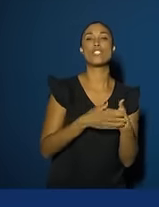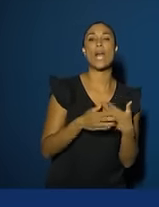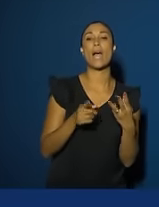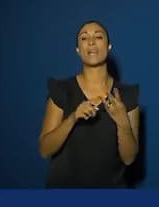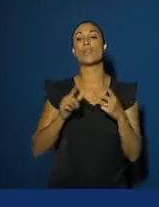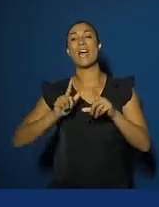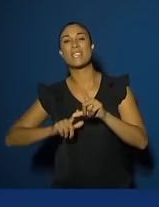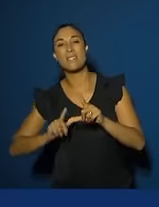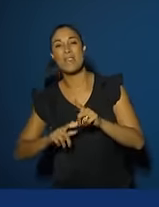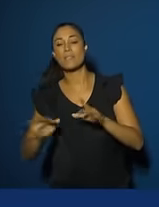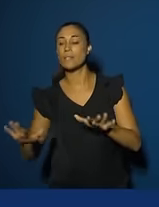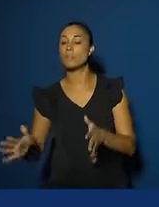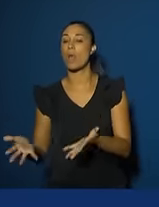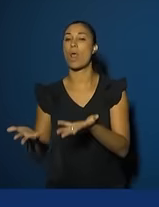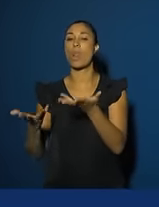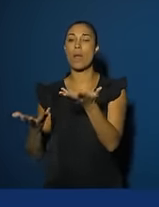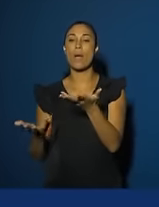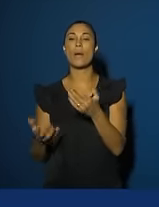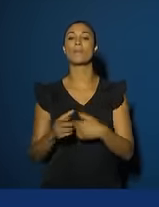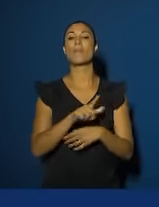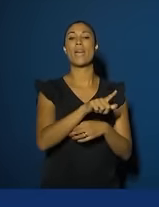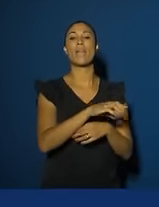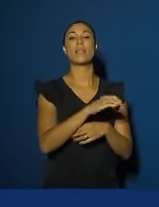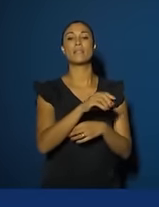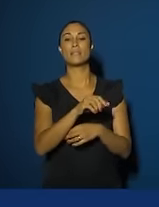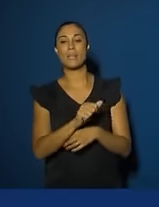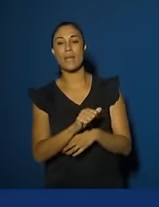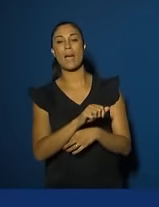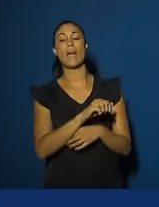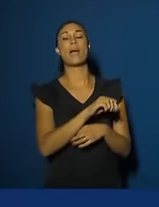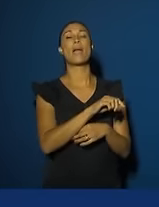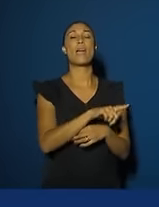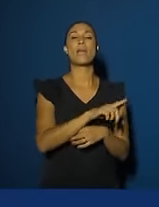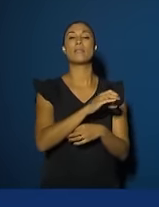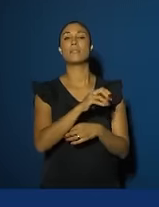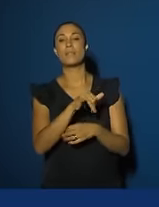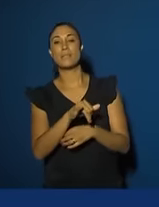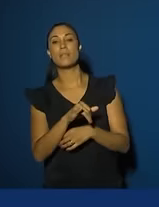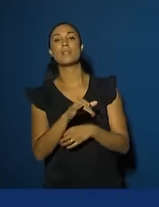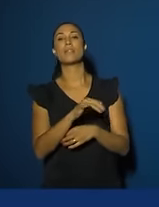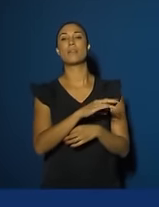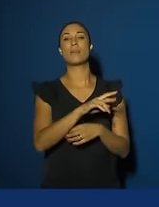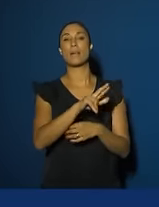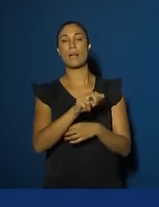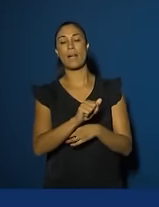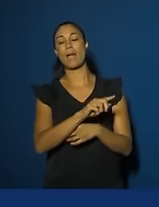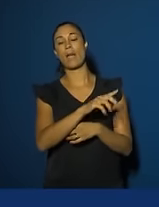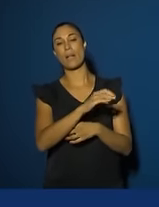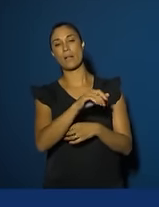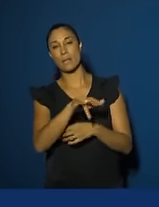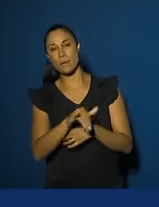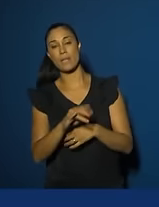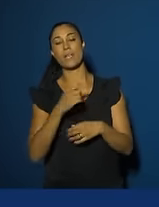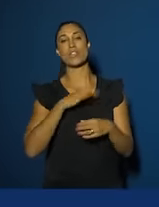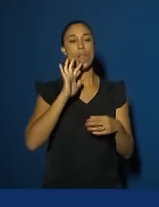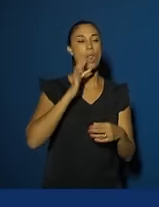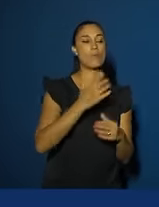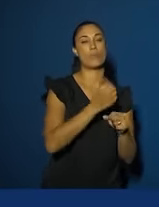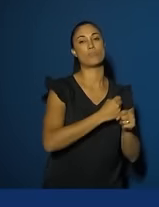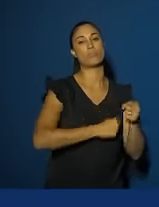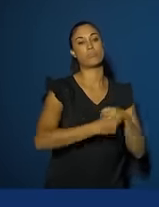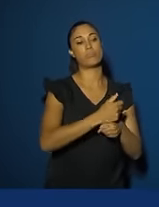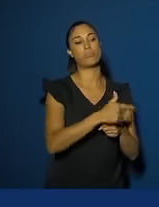letras incentivadas LCA lci cra cri que resolvemos a semana passada o